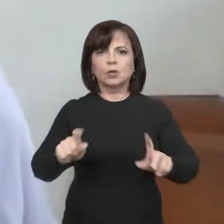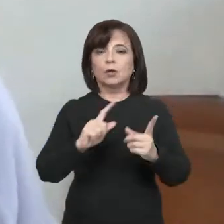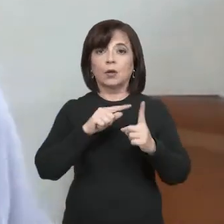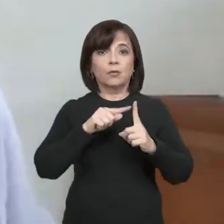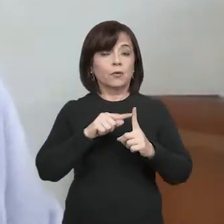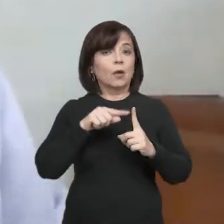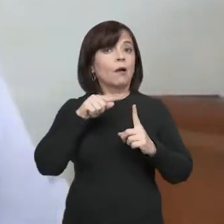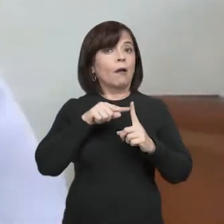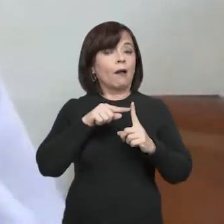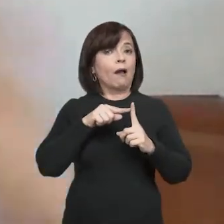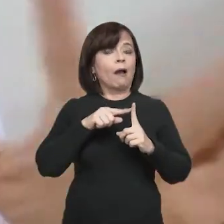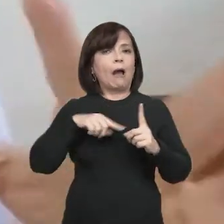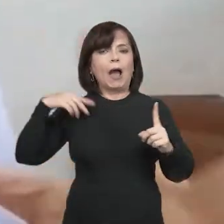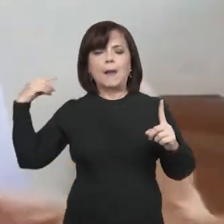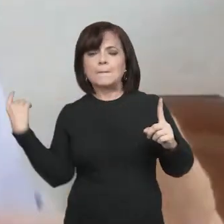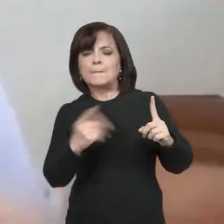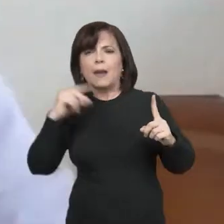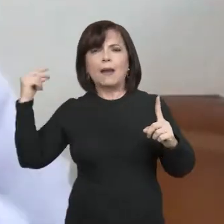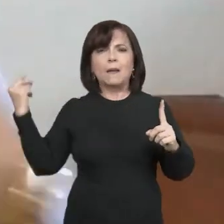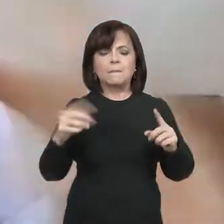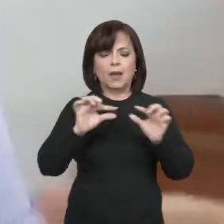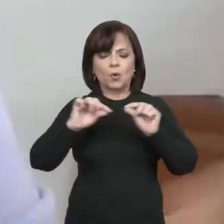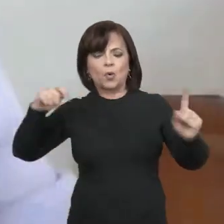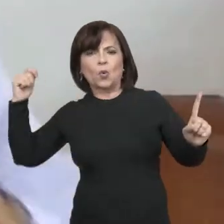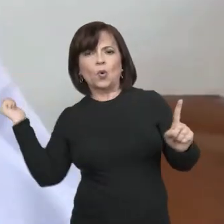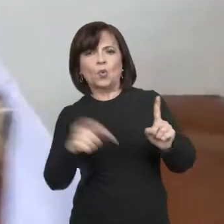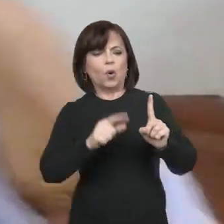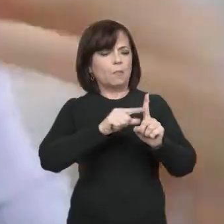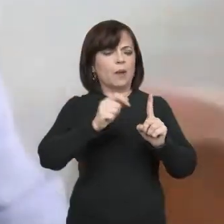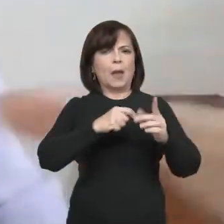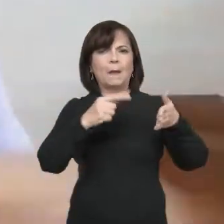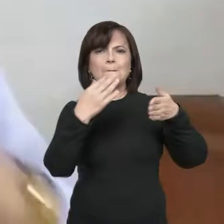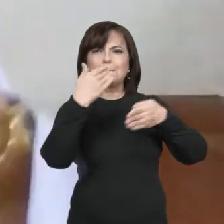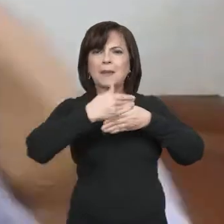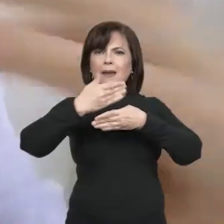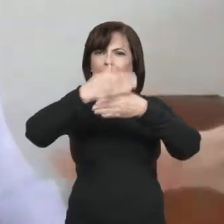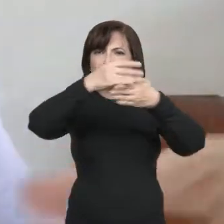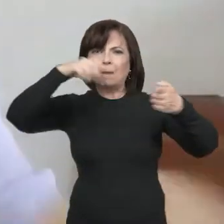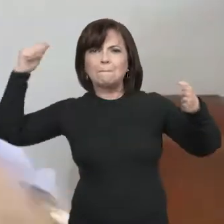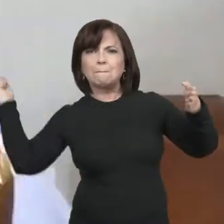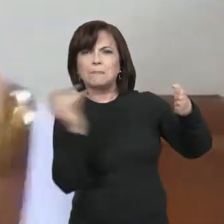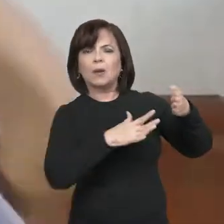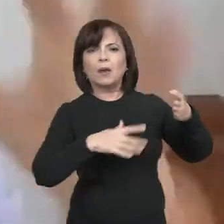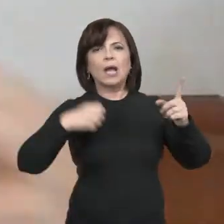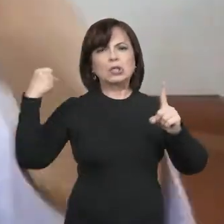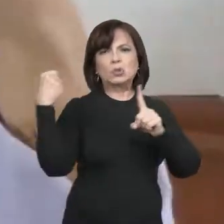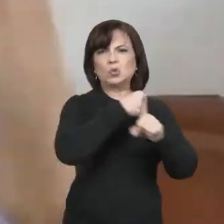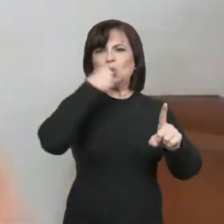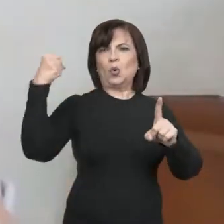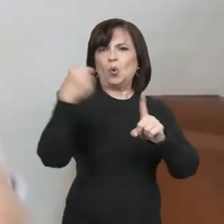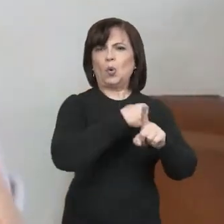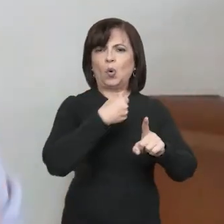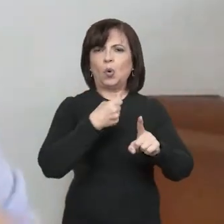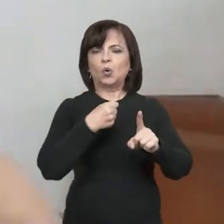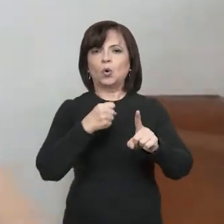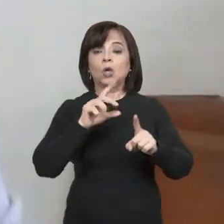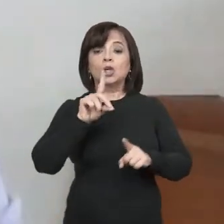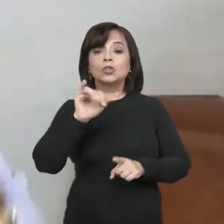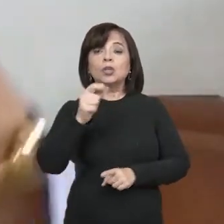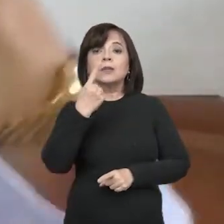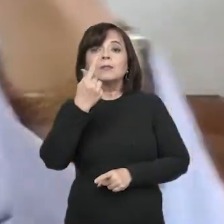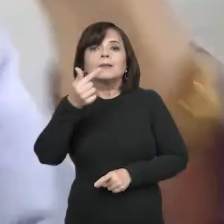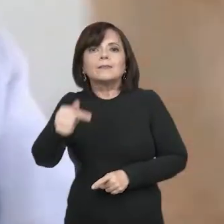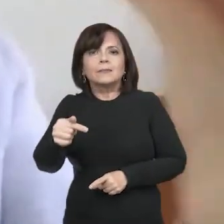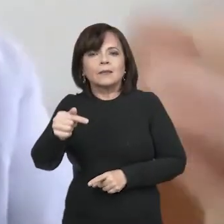menina de 6 anos e eram sessões de chicoteadas, arremessos na parede, socos e etc. E no dia 16 de abril, ela